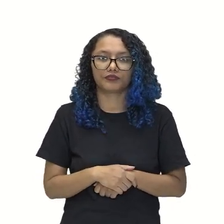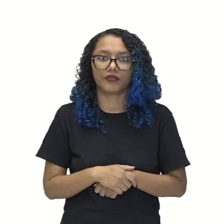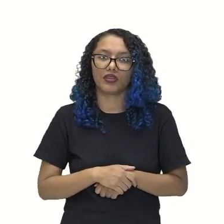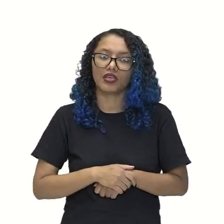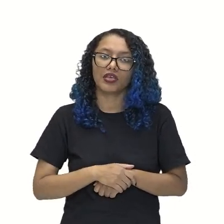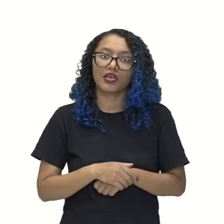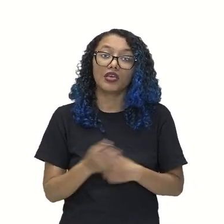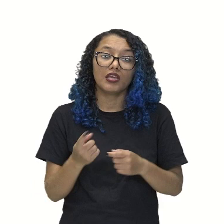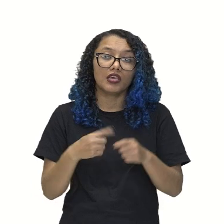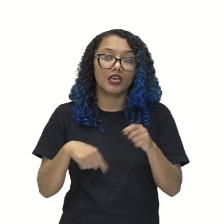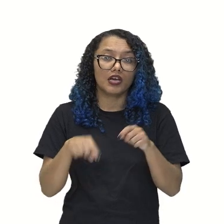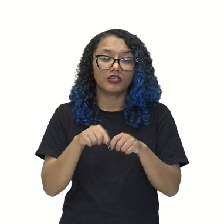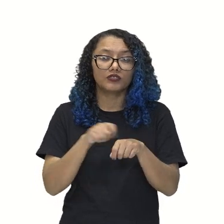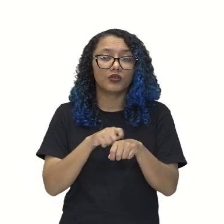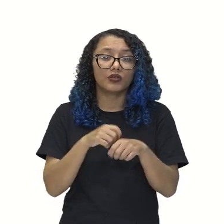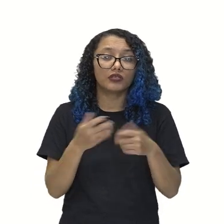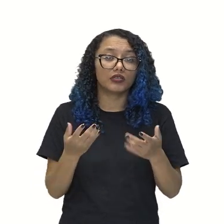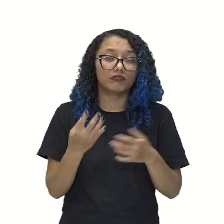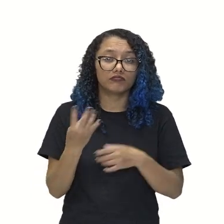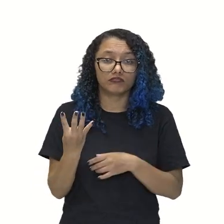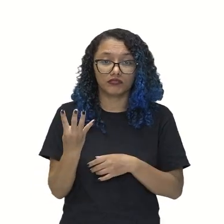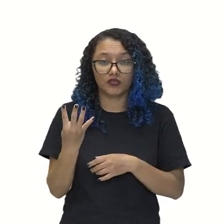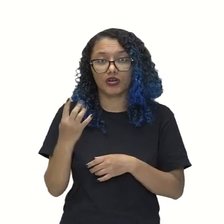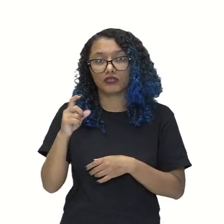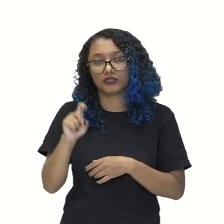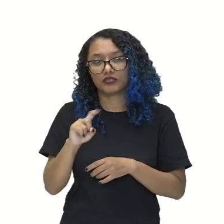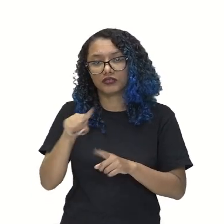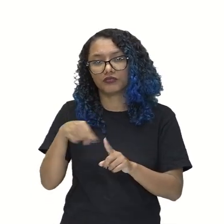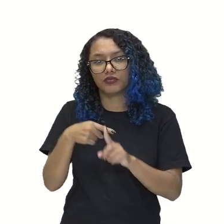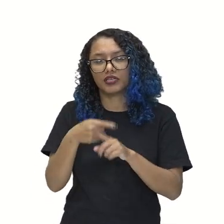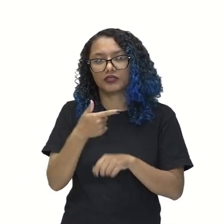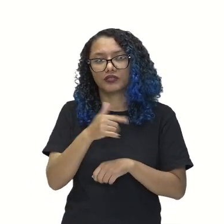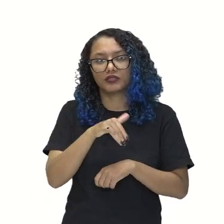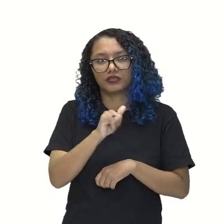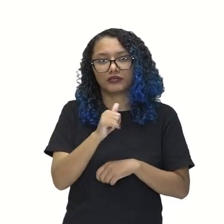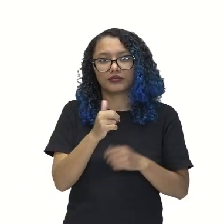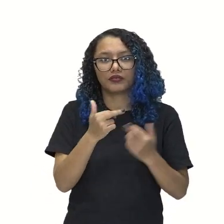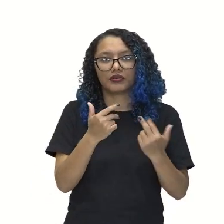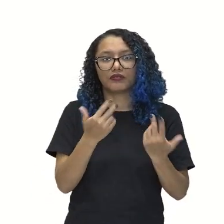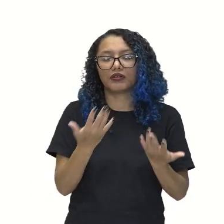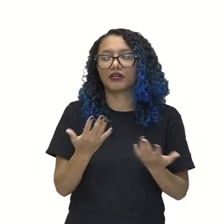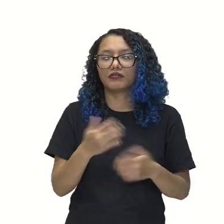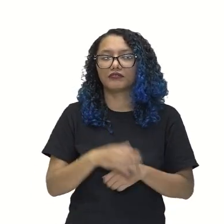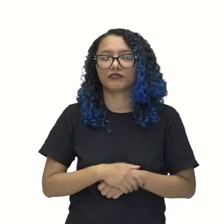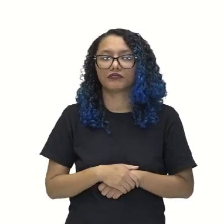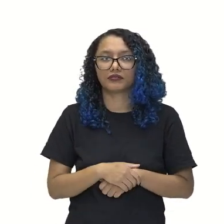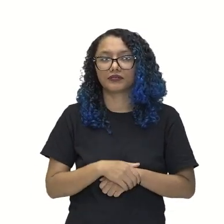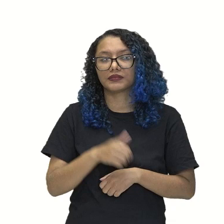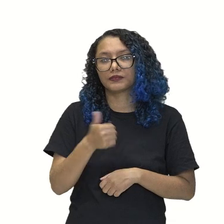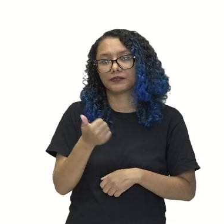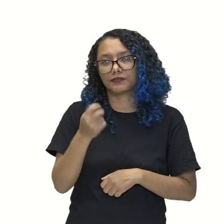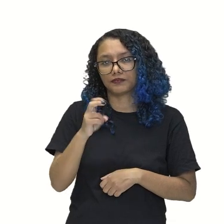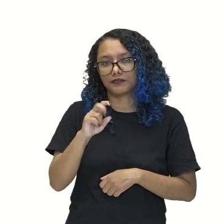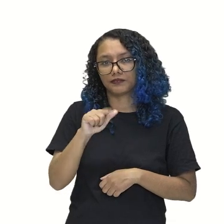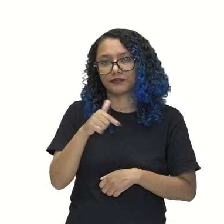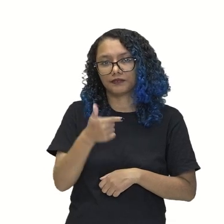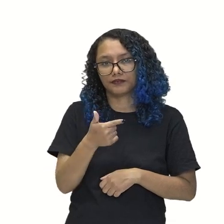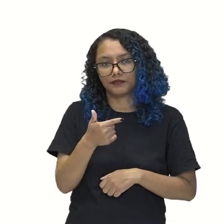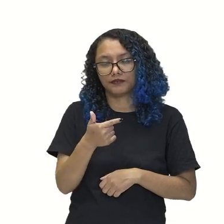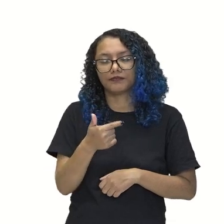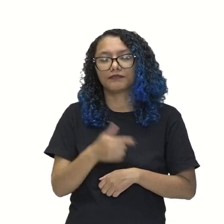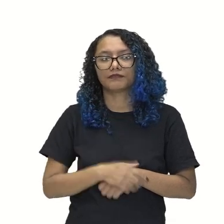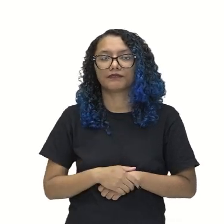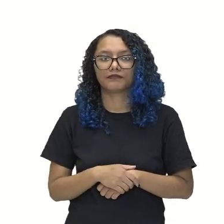de rodas, 4x mais 2y igual a 152